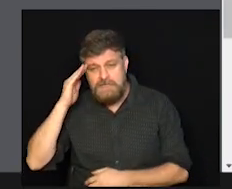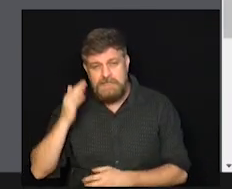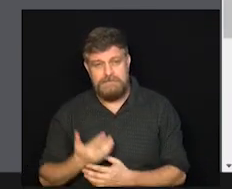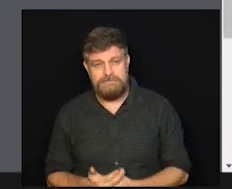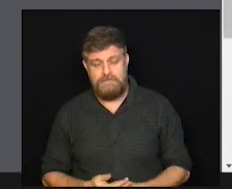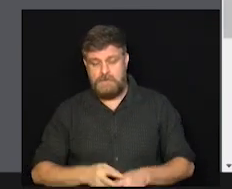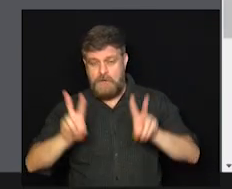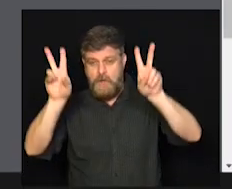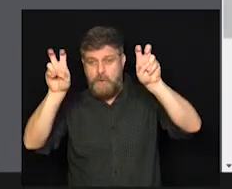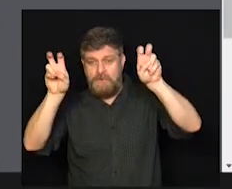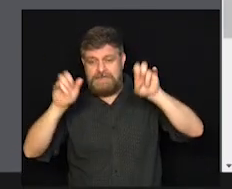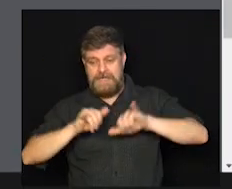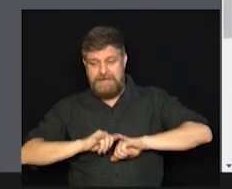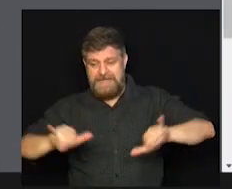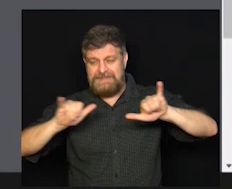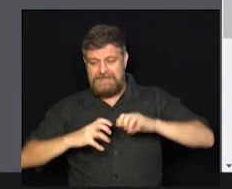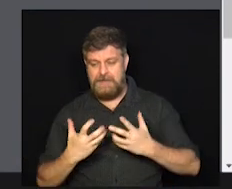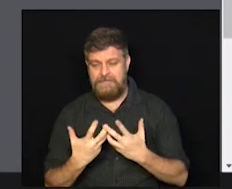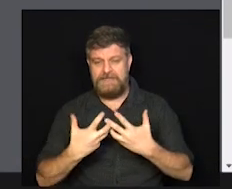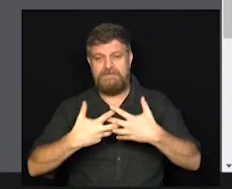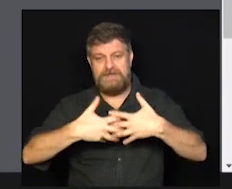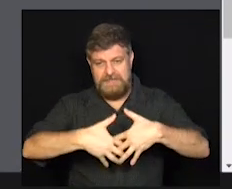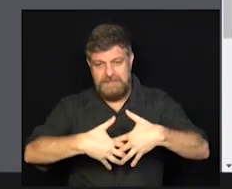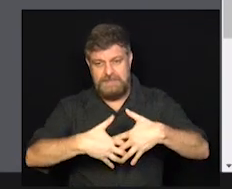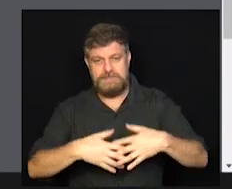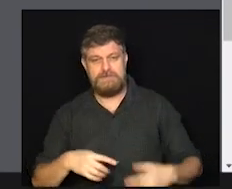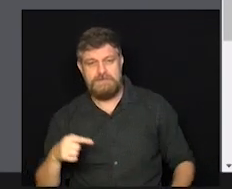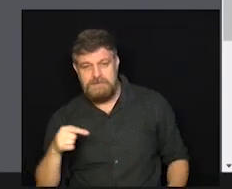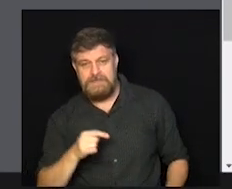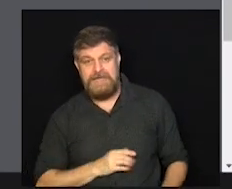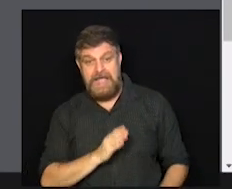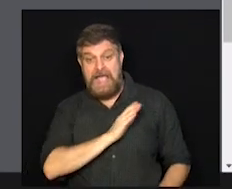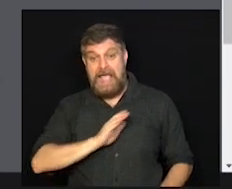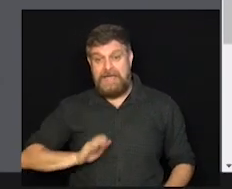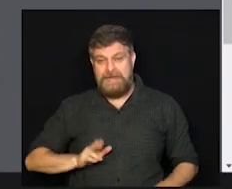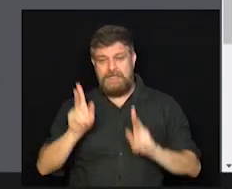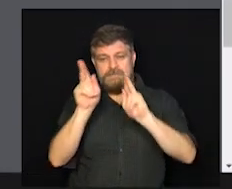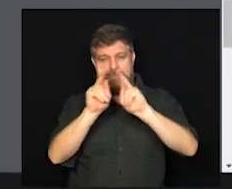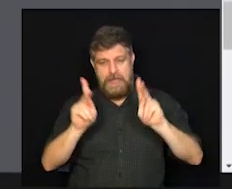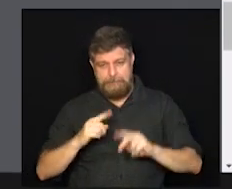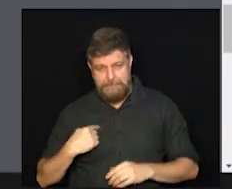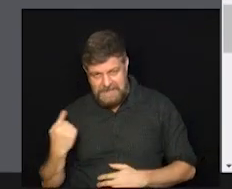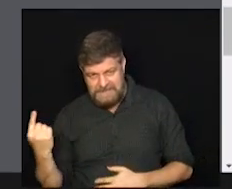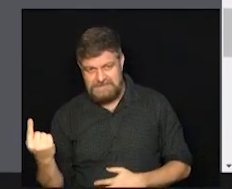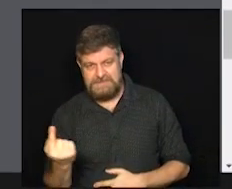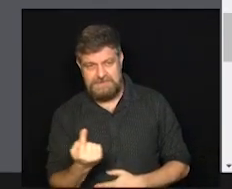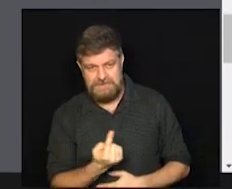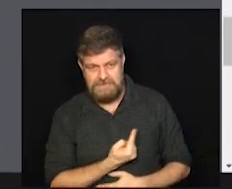da campanha. O tema da campanha, que Cristo é a nossa paz, o que era de dia fez uma unidade,